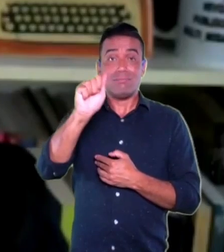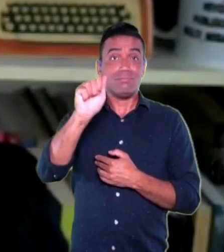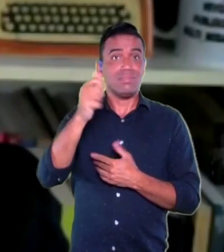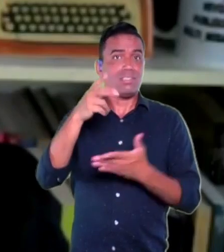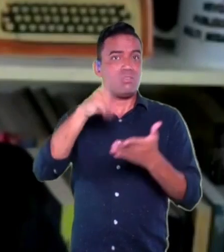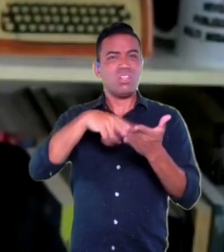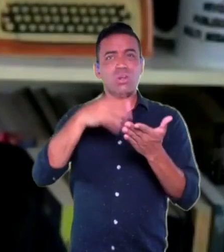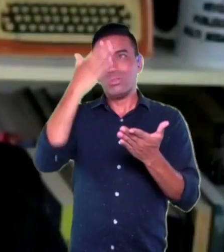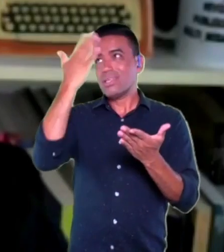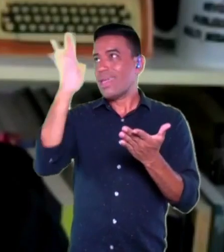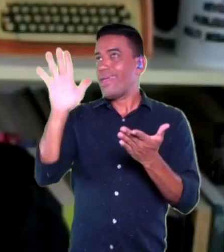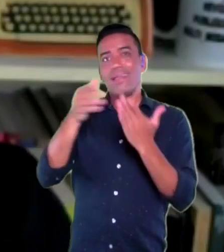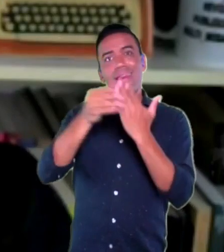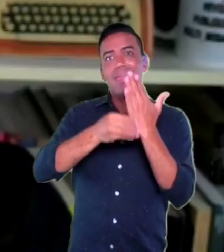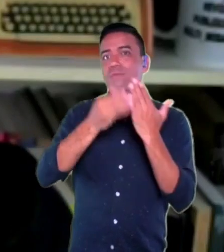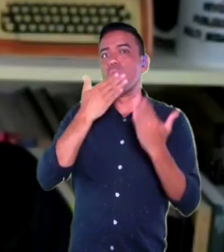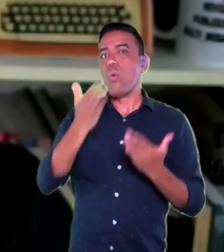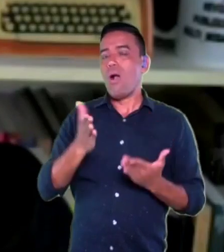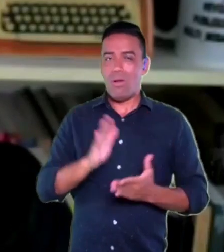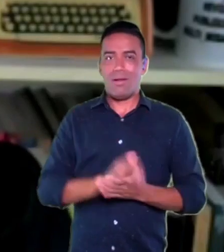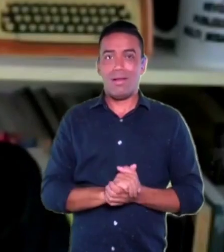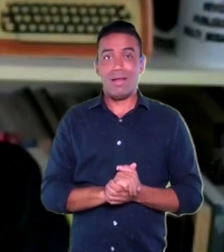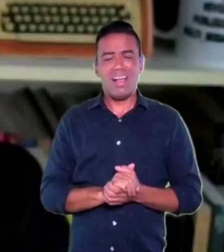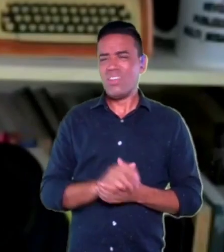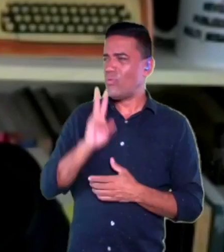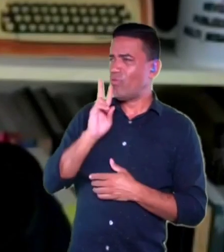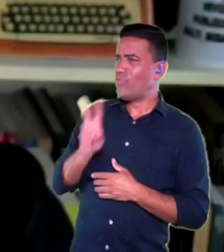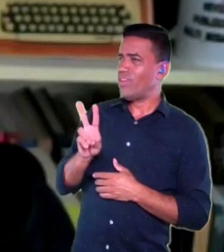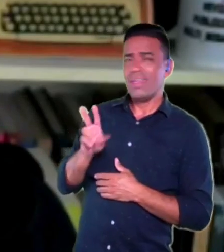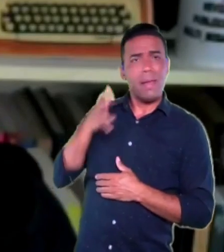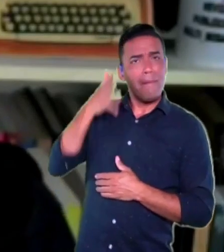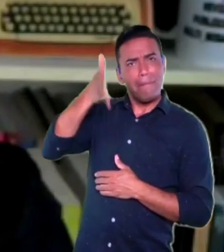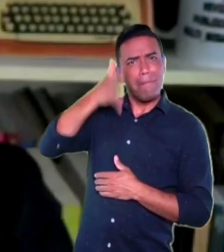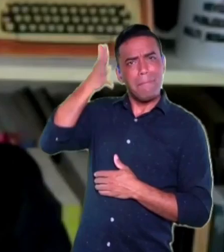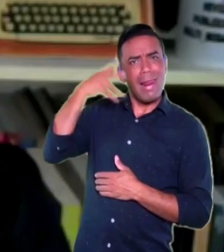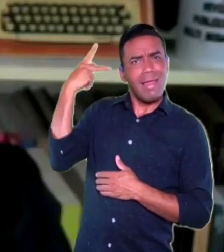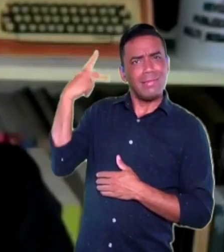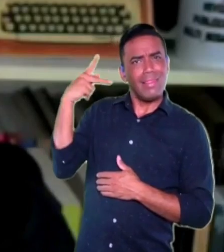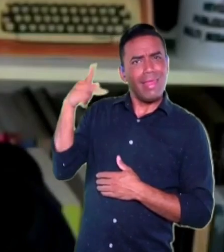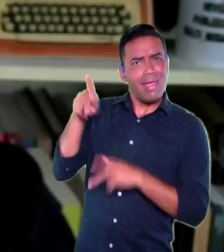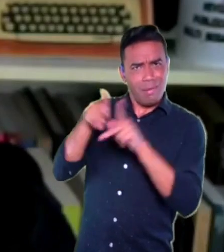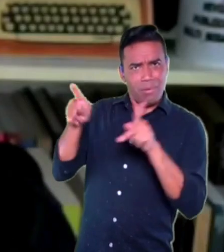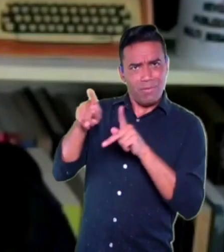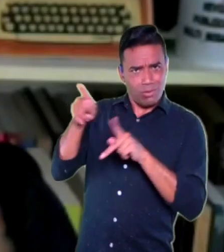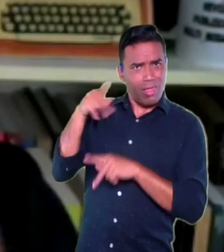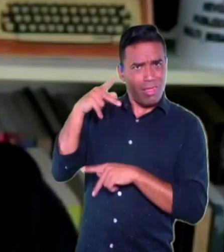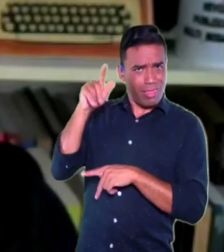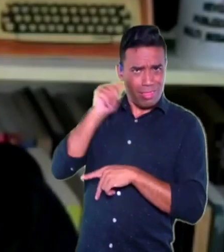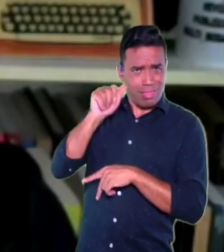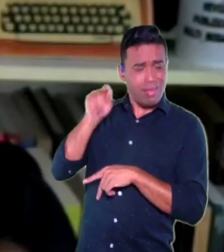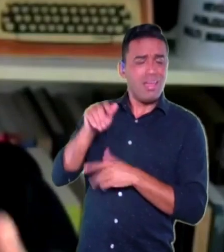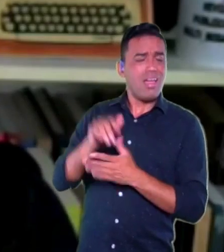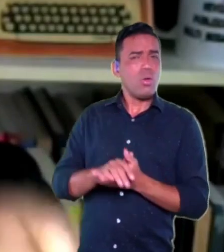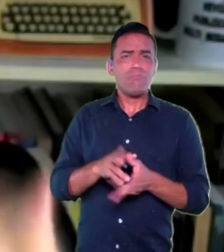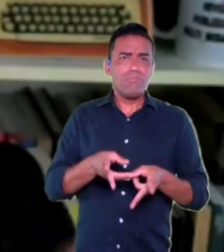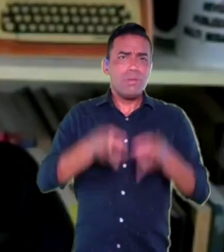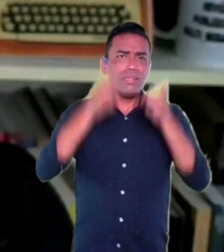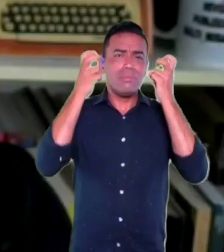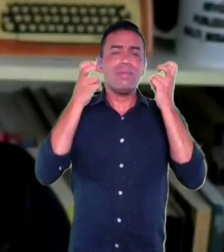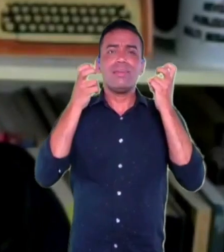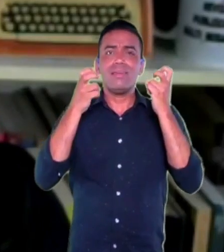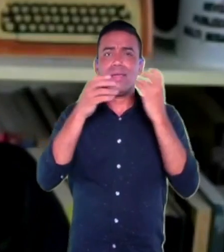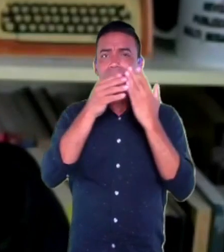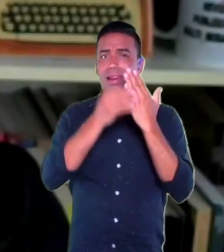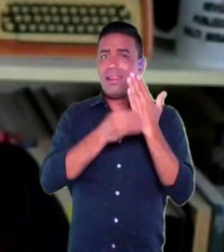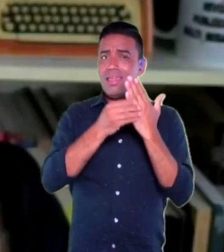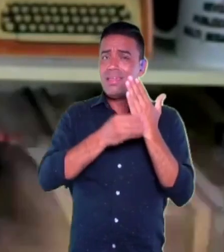ele está. Quando eu vi a palestra dela, eu vi depois, eu saquei que esse poema